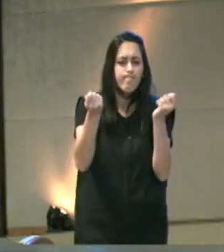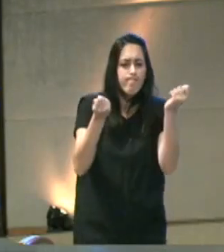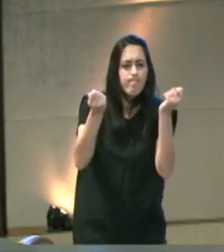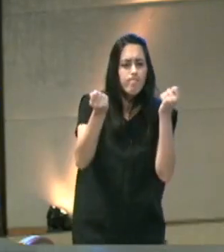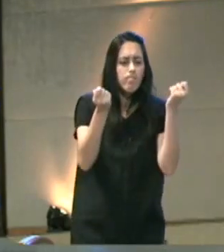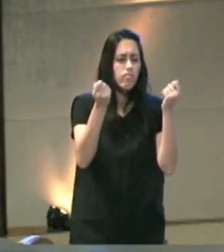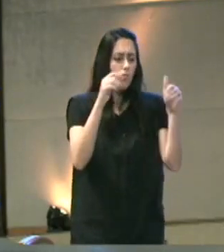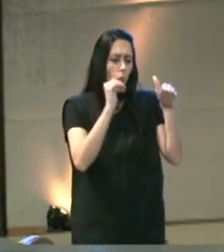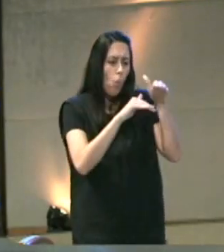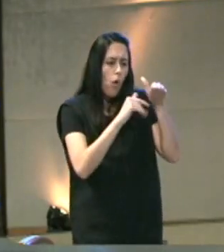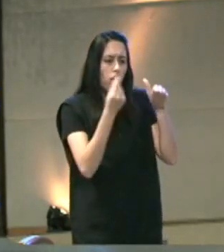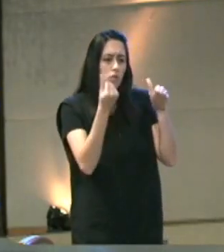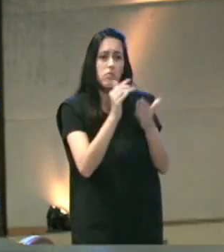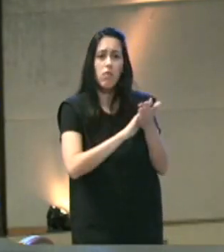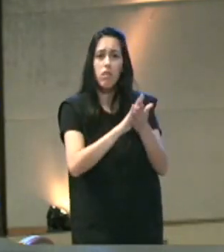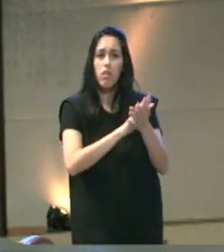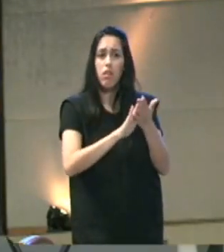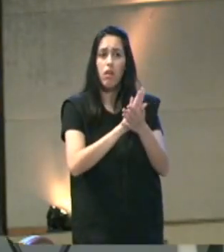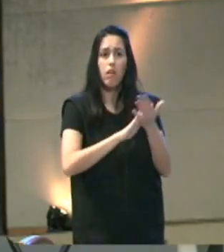sua própria vida.